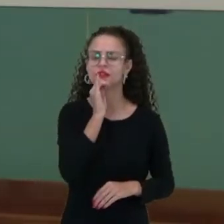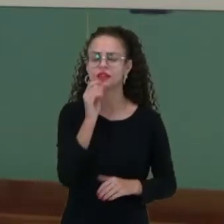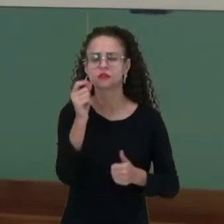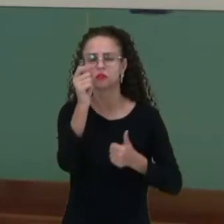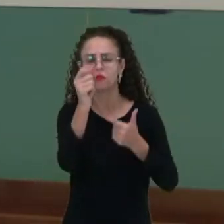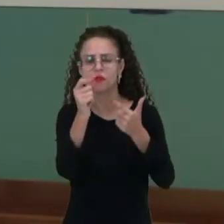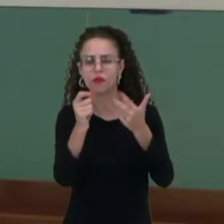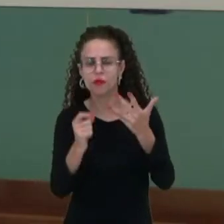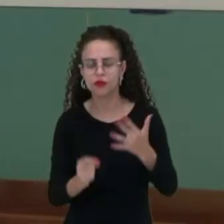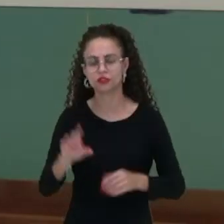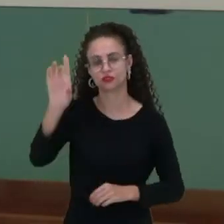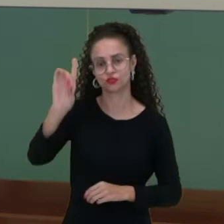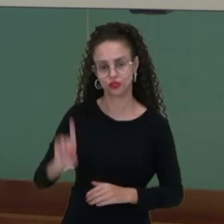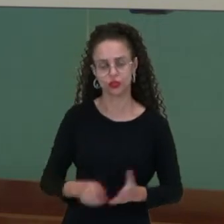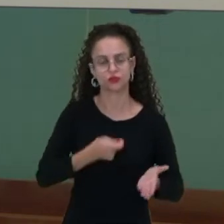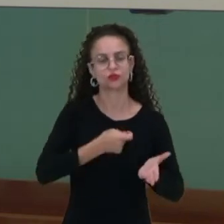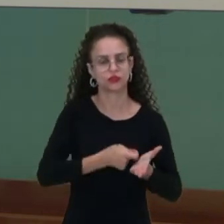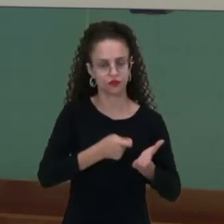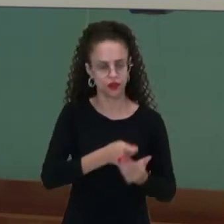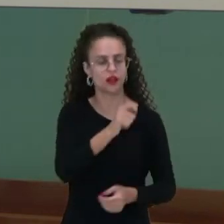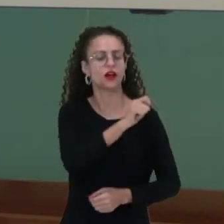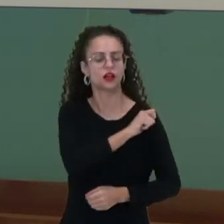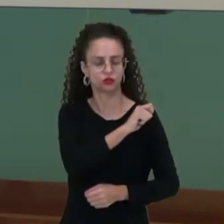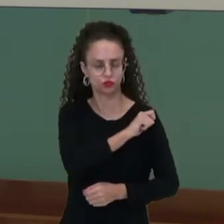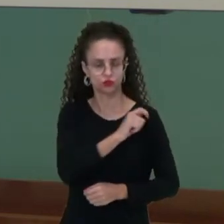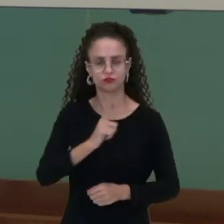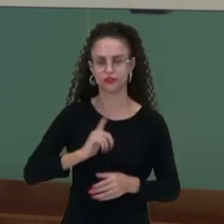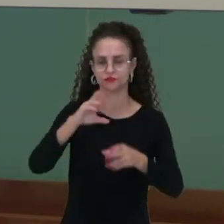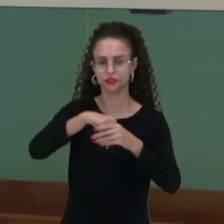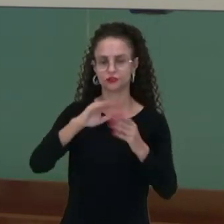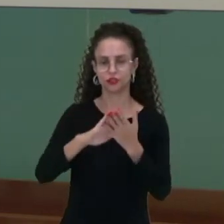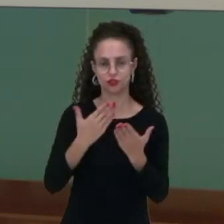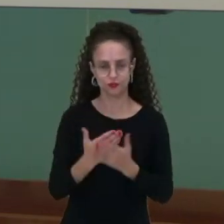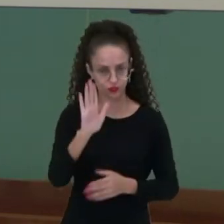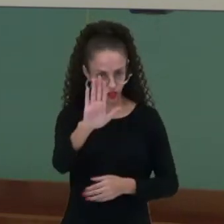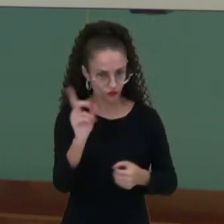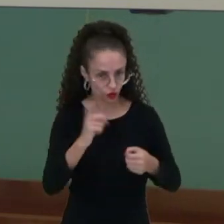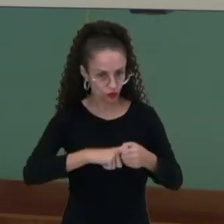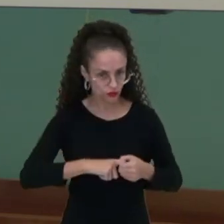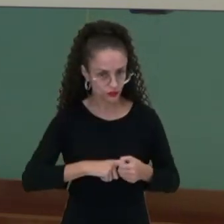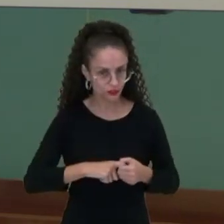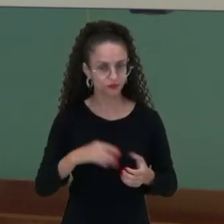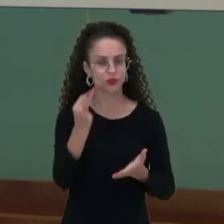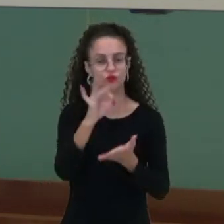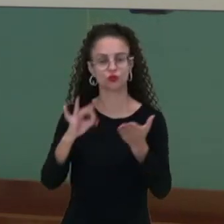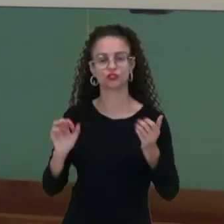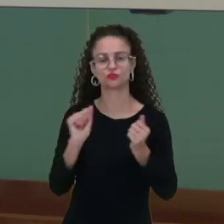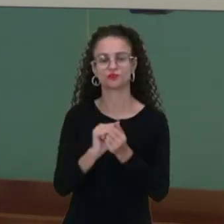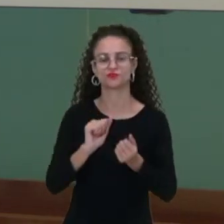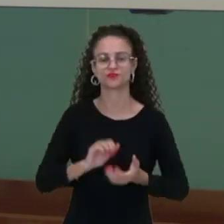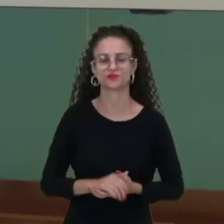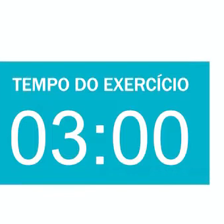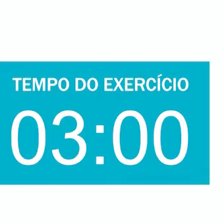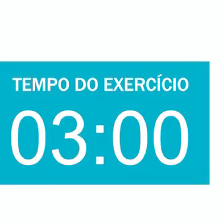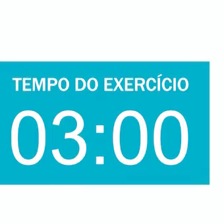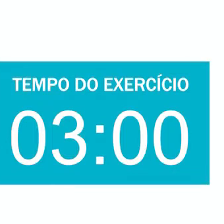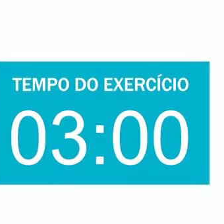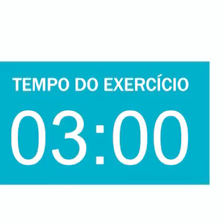de direitos e deveres que os alunos têm no colégio. Daqui a pouquinho nós voltamos. Corrigimos junto.